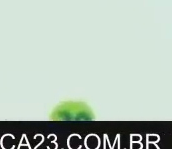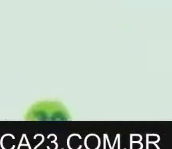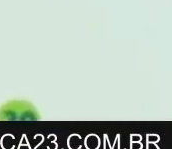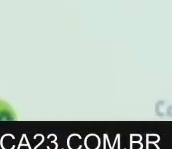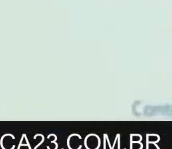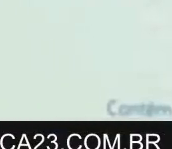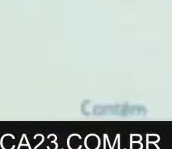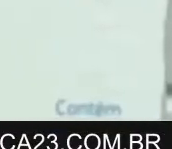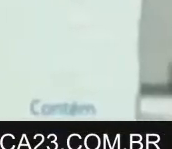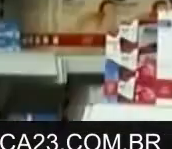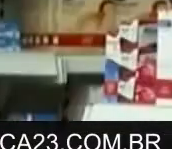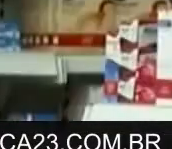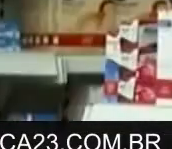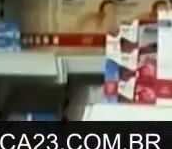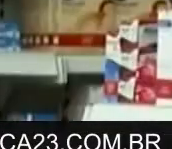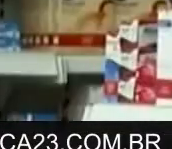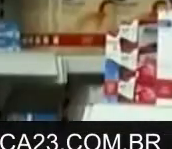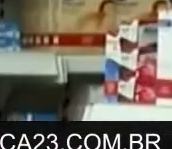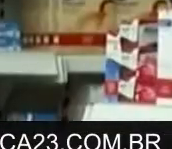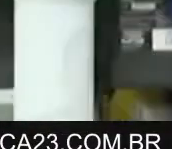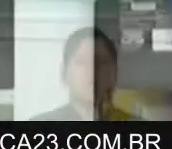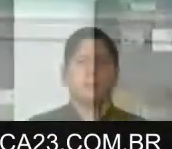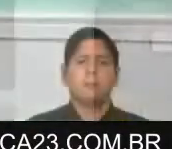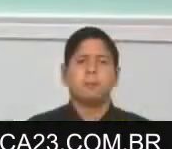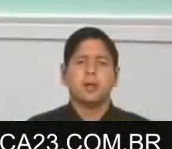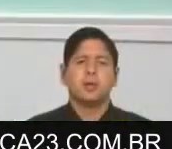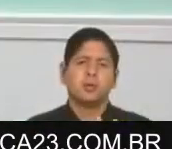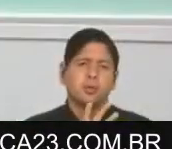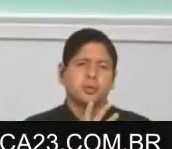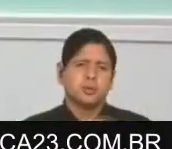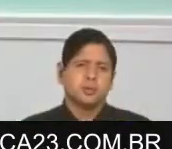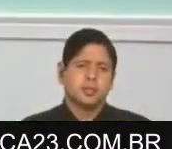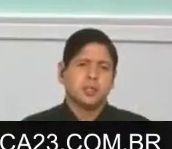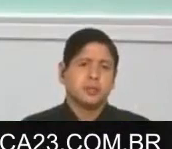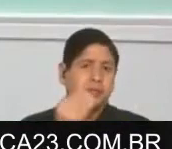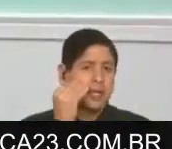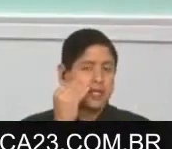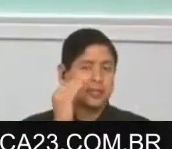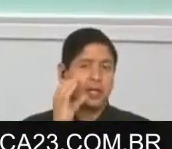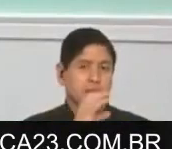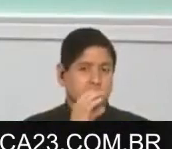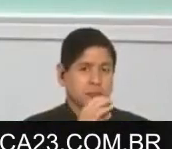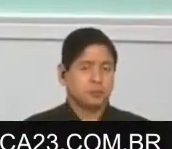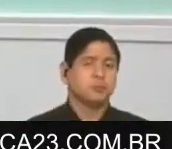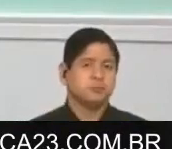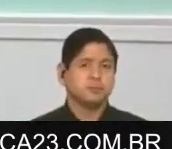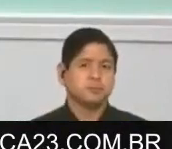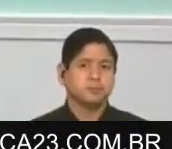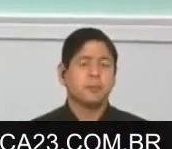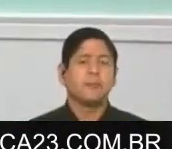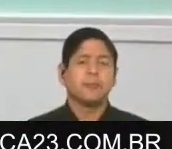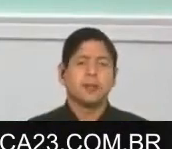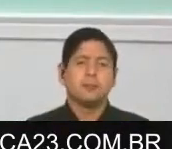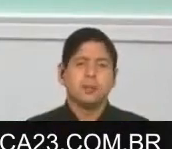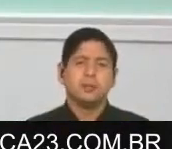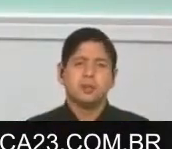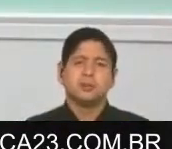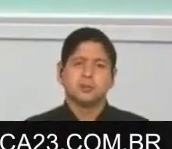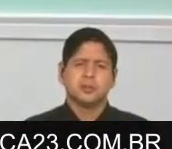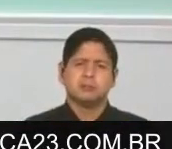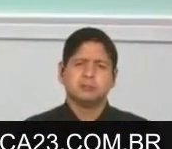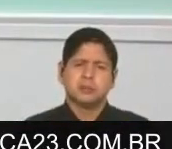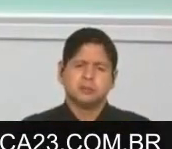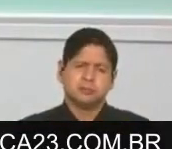mudança que já está em vigor. Os mais conhecidos como os testes rápidos, né? E como a gente tem uma